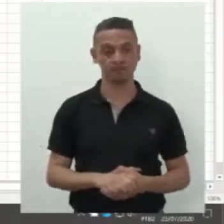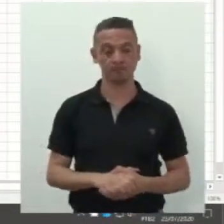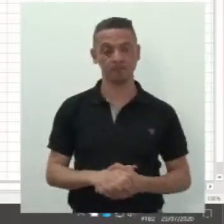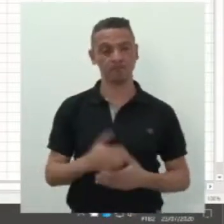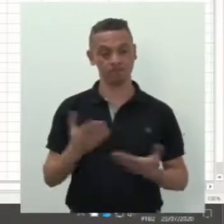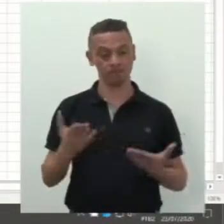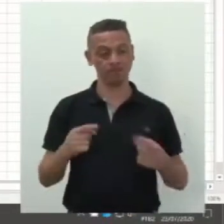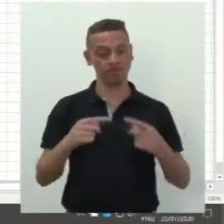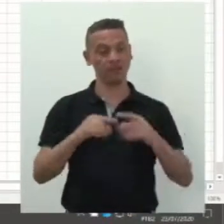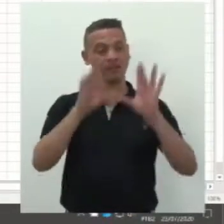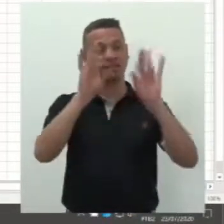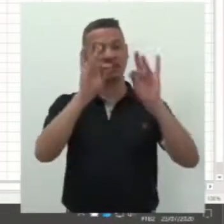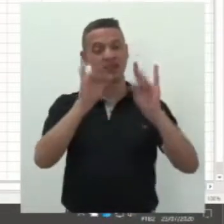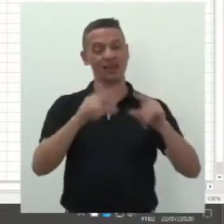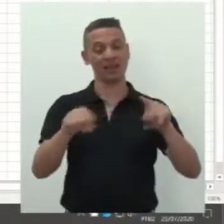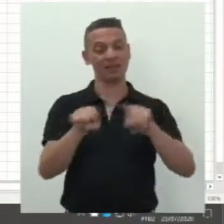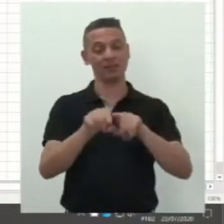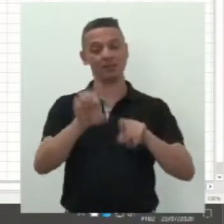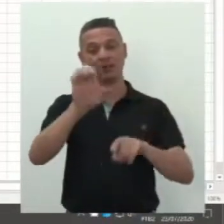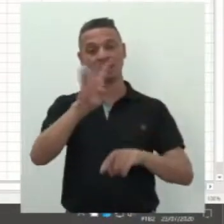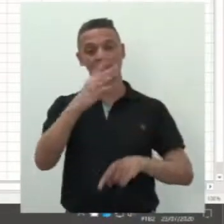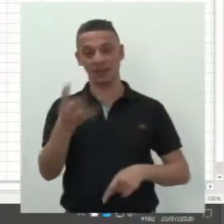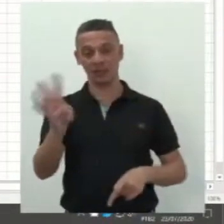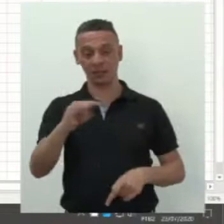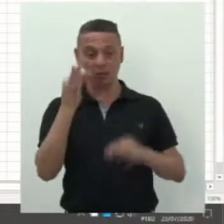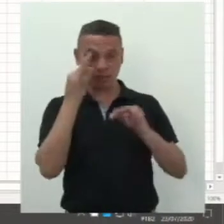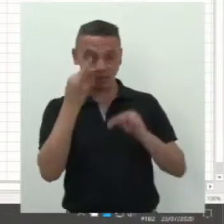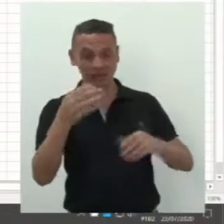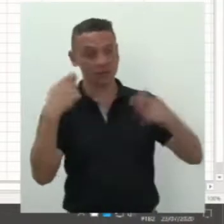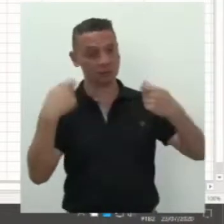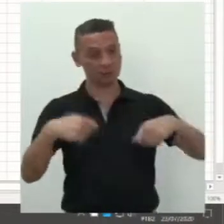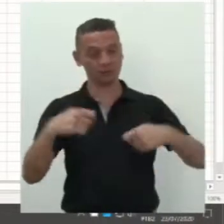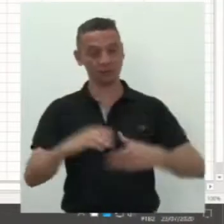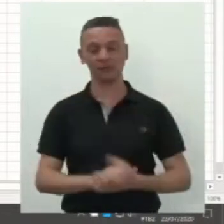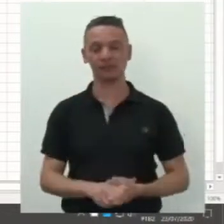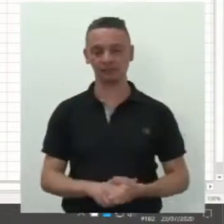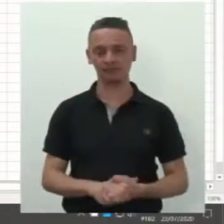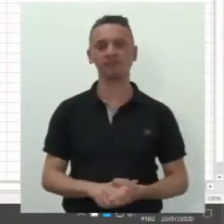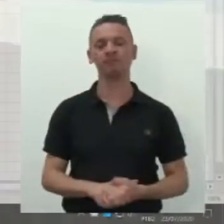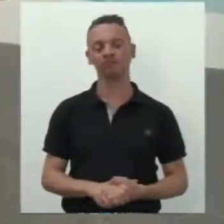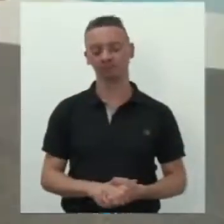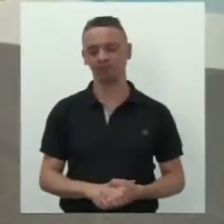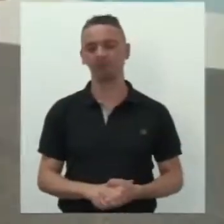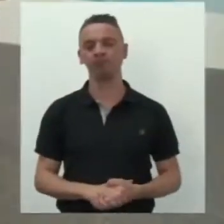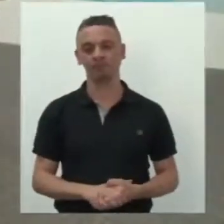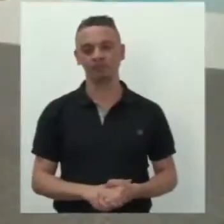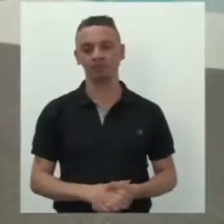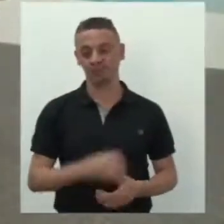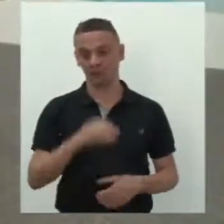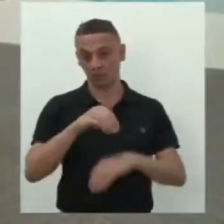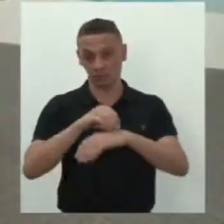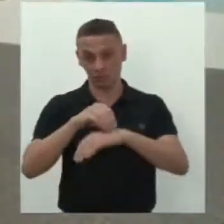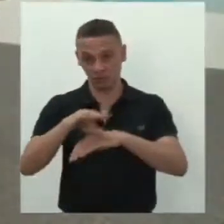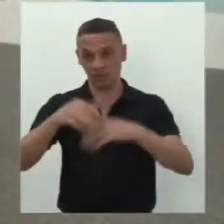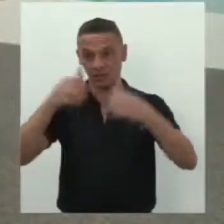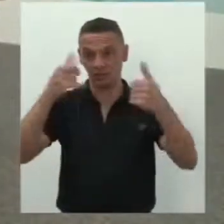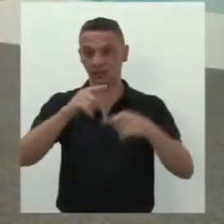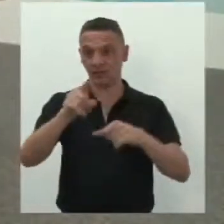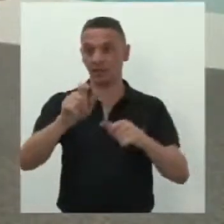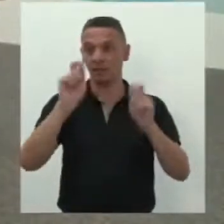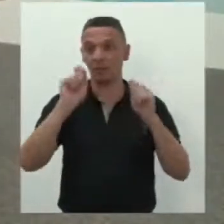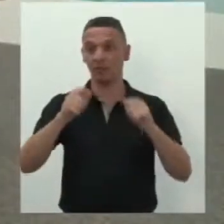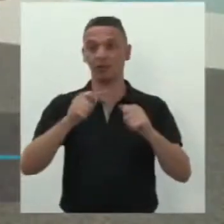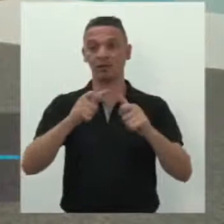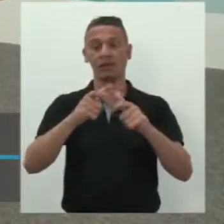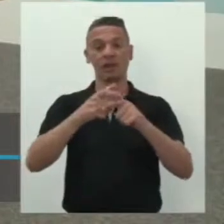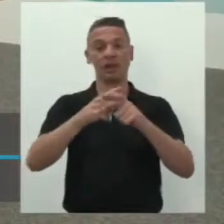é isso, é detalhes, é mexer com atenção. Como você está falando de detalhes, às vezes, uma dica que pode ser a gente aumentar aí,